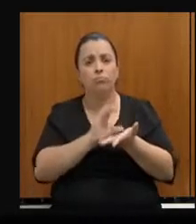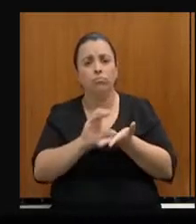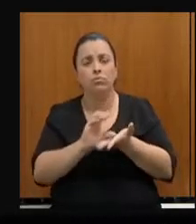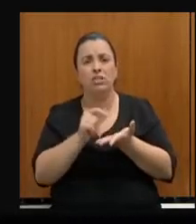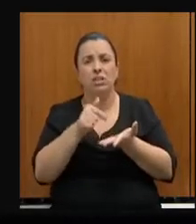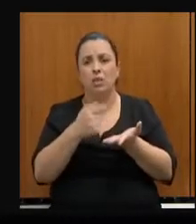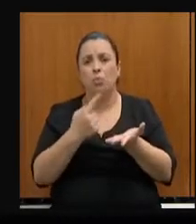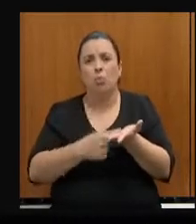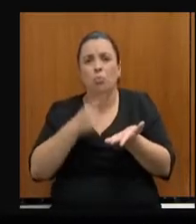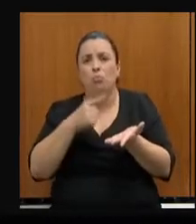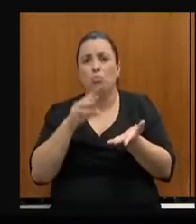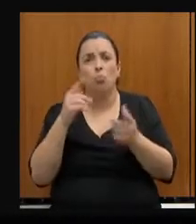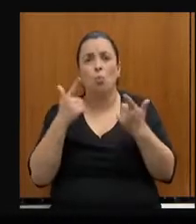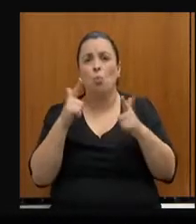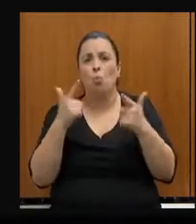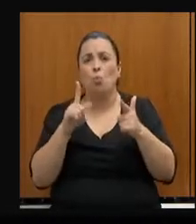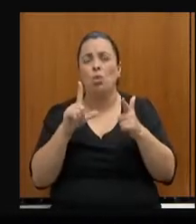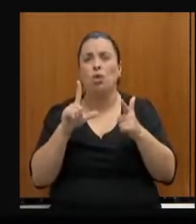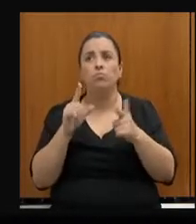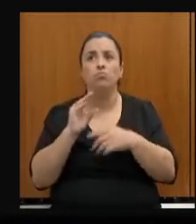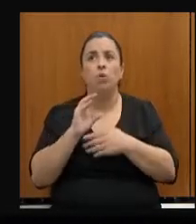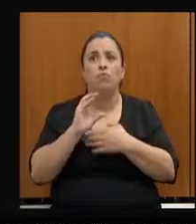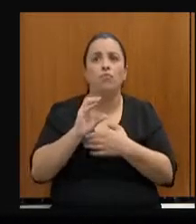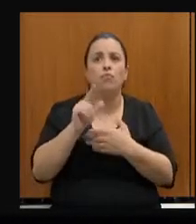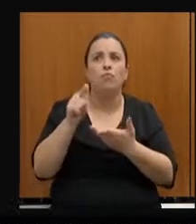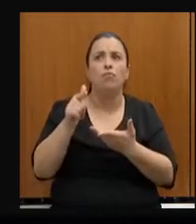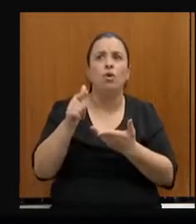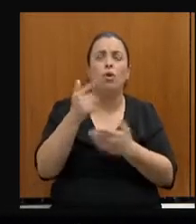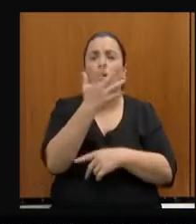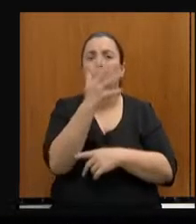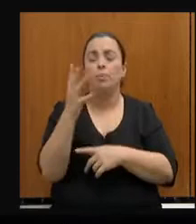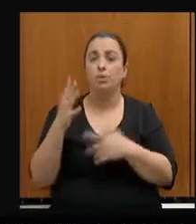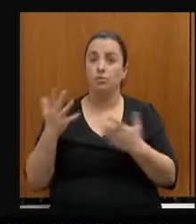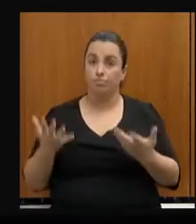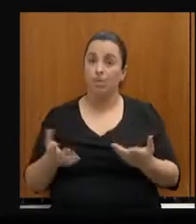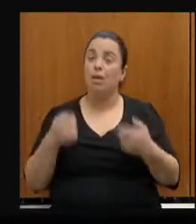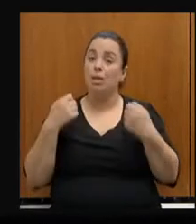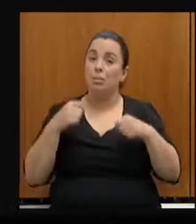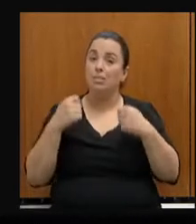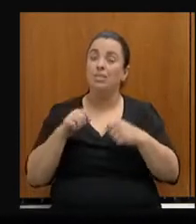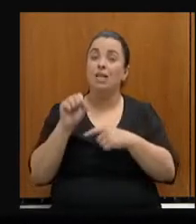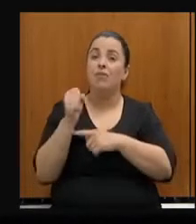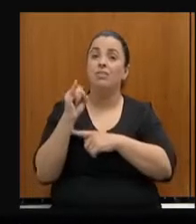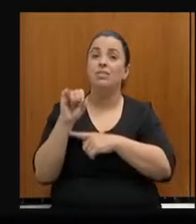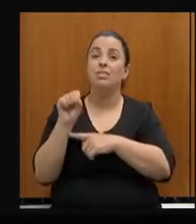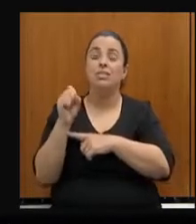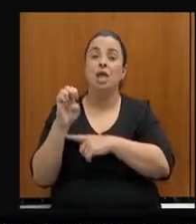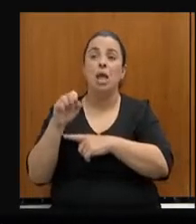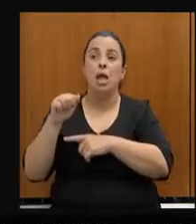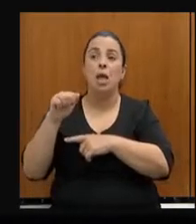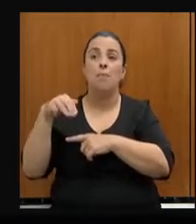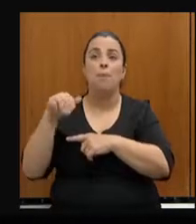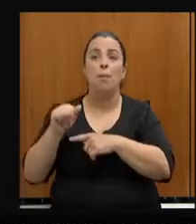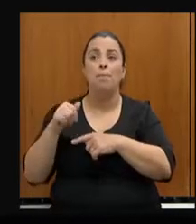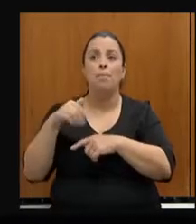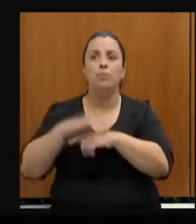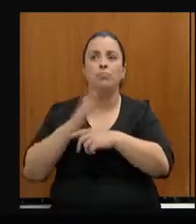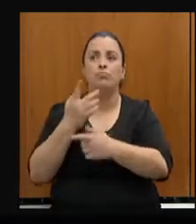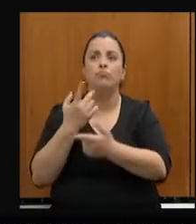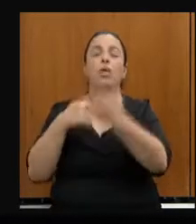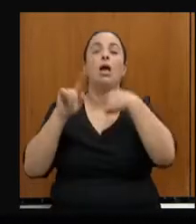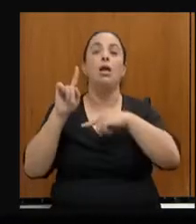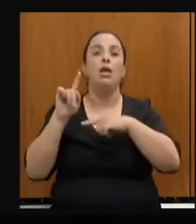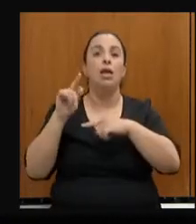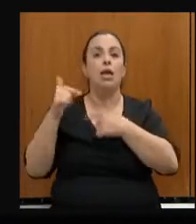neste acordo trabalho para que de fato a gente desce um upgrade no nosso sistema e que ele foi capaz de fato trabalhar